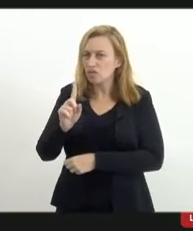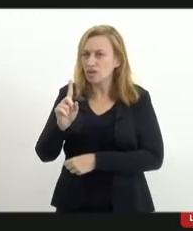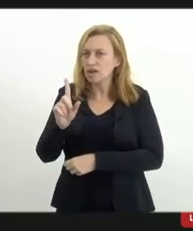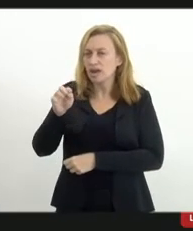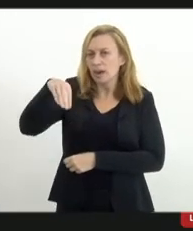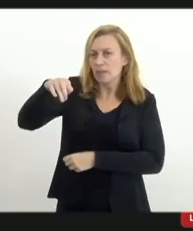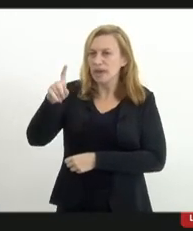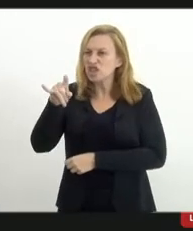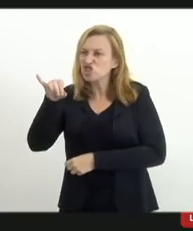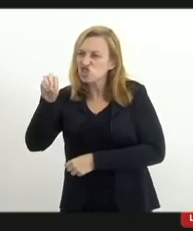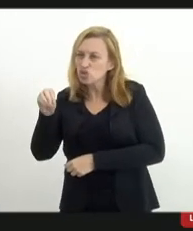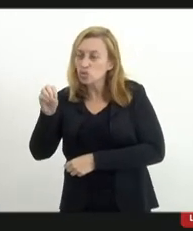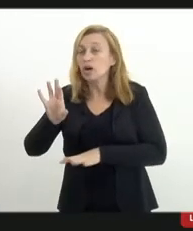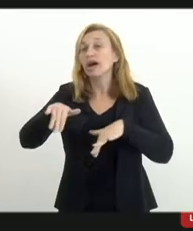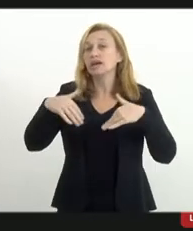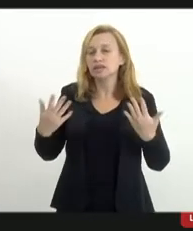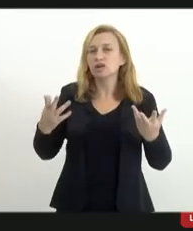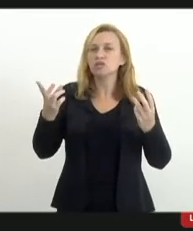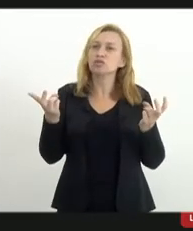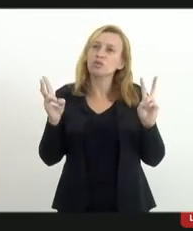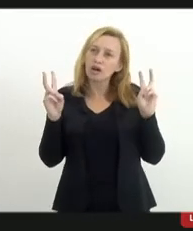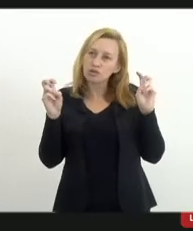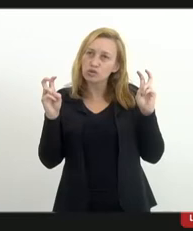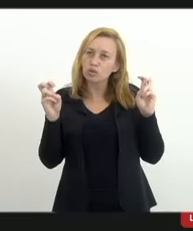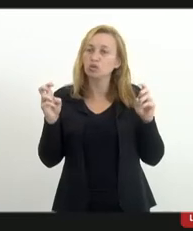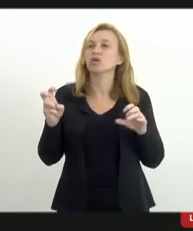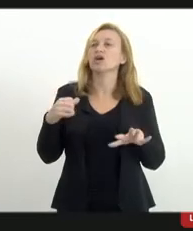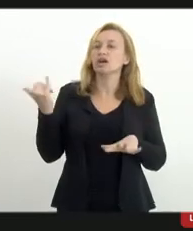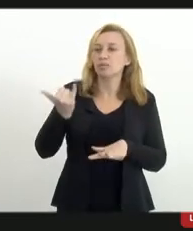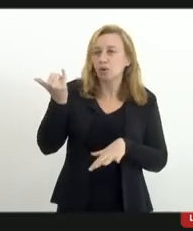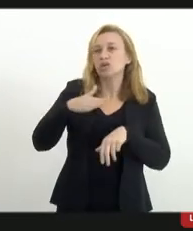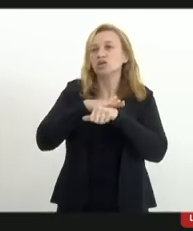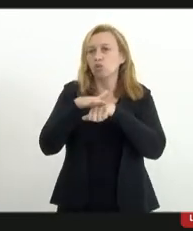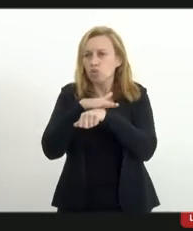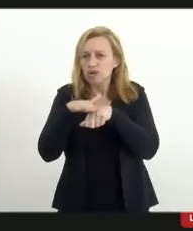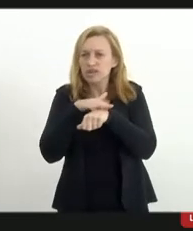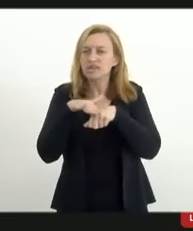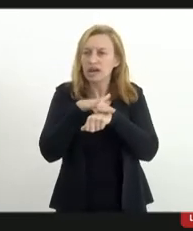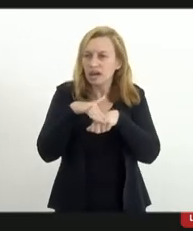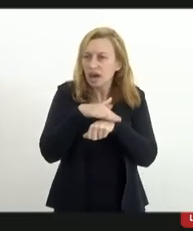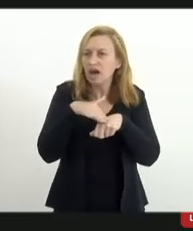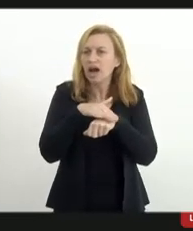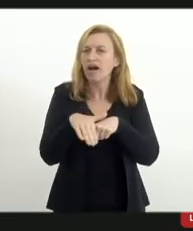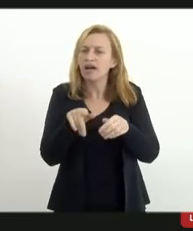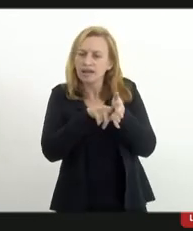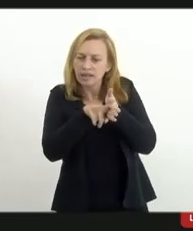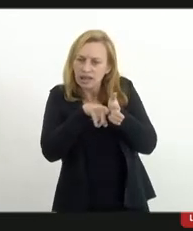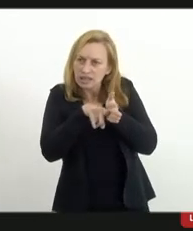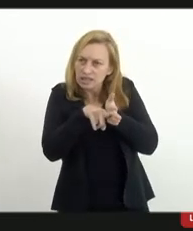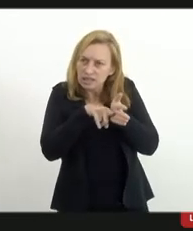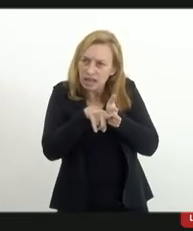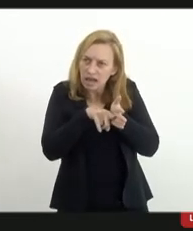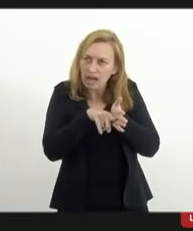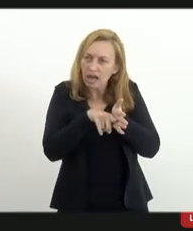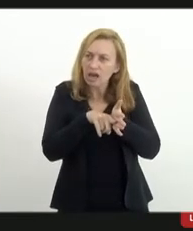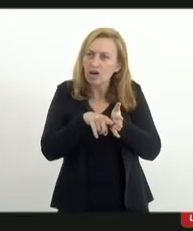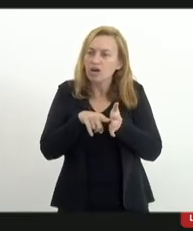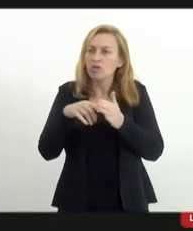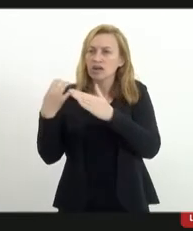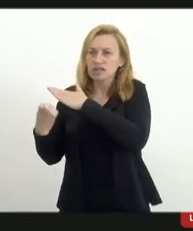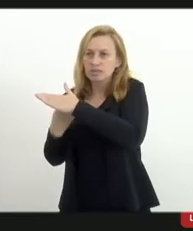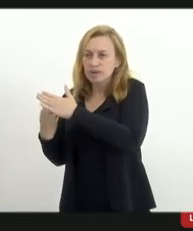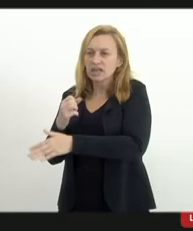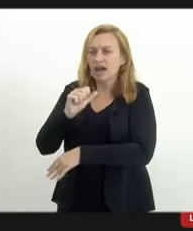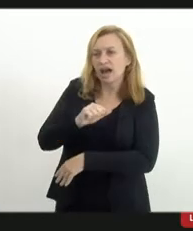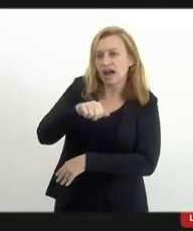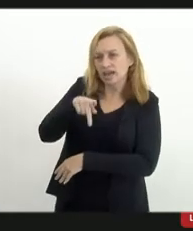Então, são questões que eu acho que vale a pena a gente conversar e analisar com as concessionárias e com a